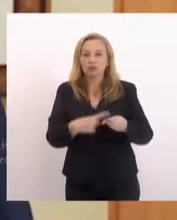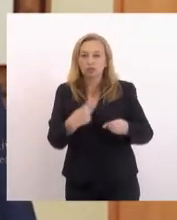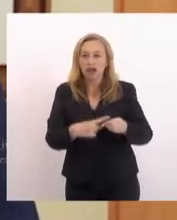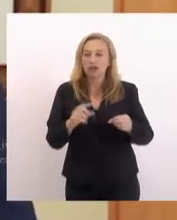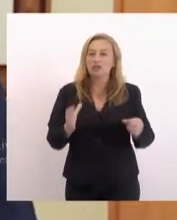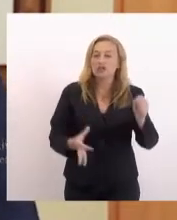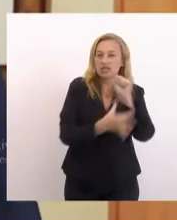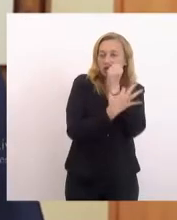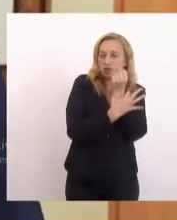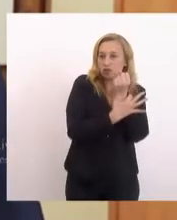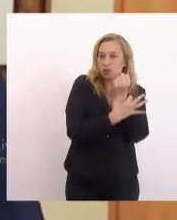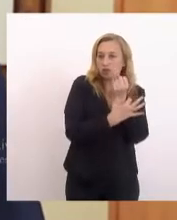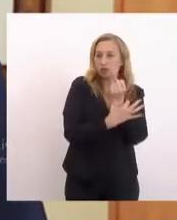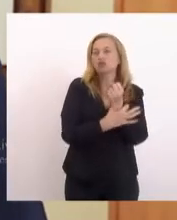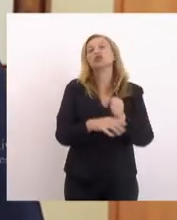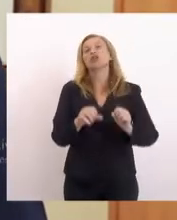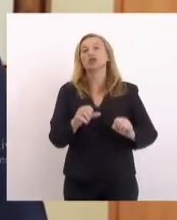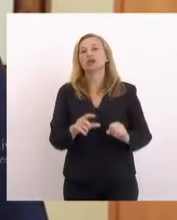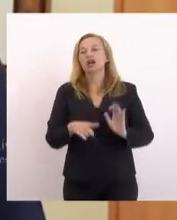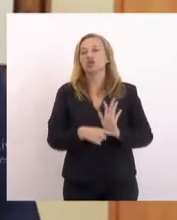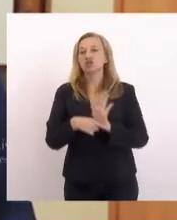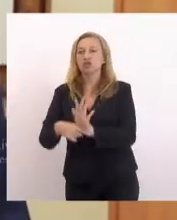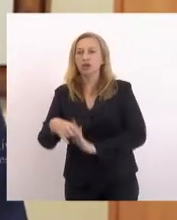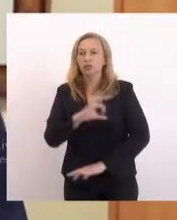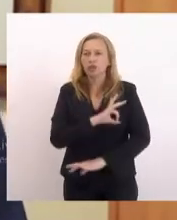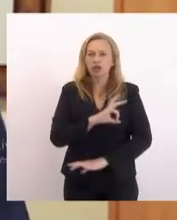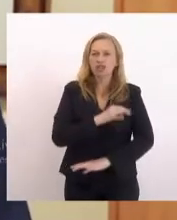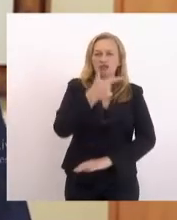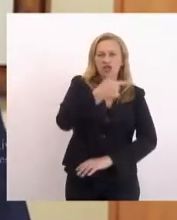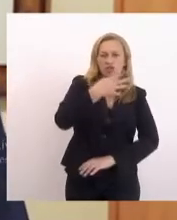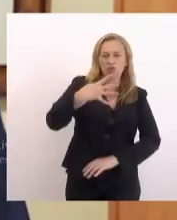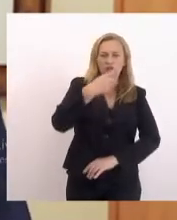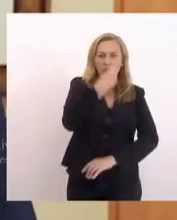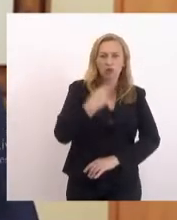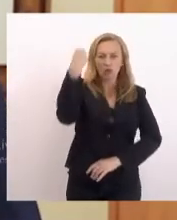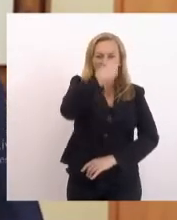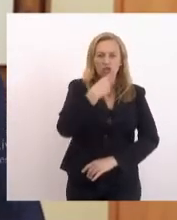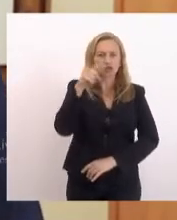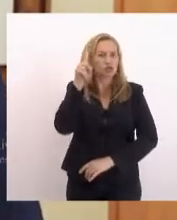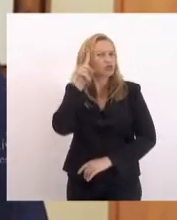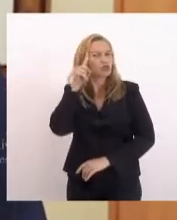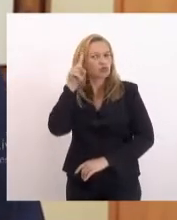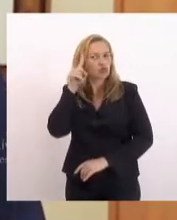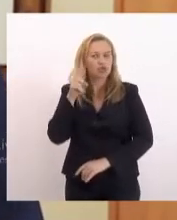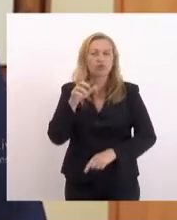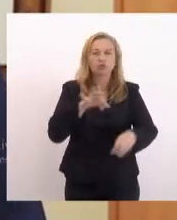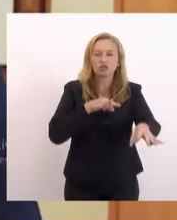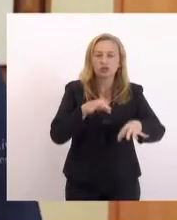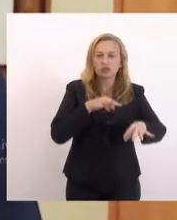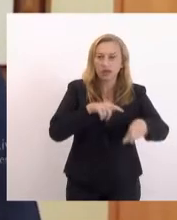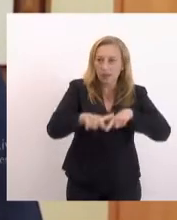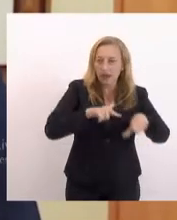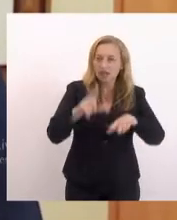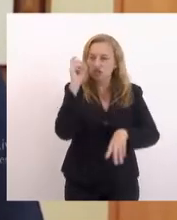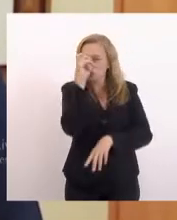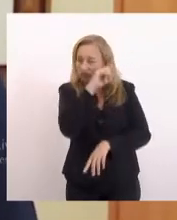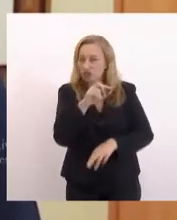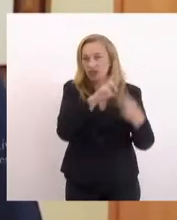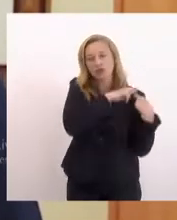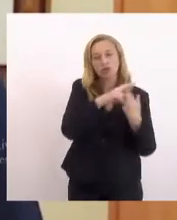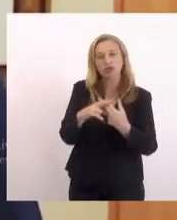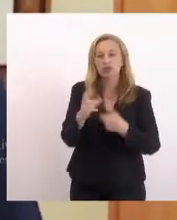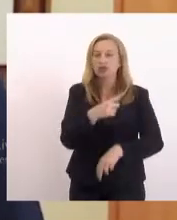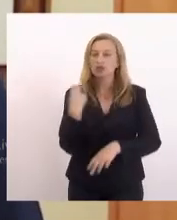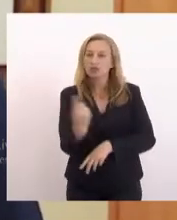capital, vem garantindo policiamento 24 horas por dia à sociedade. O trabalho árduo e responsável da nossa equipe